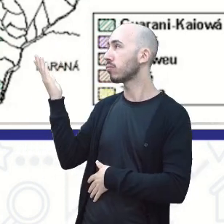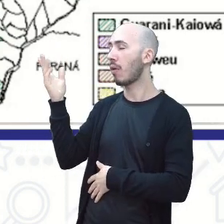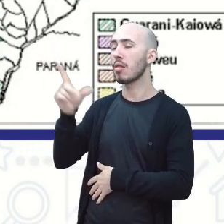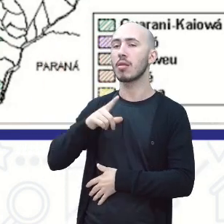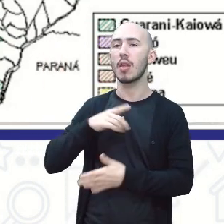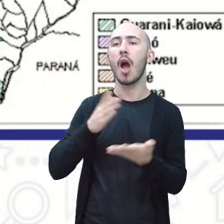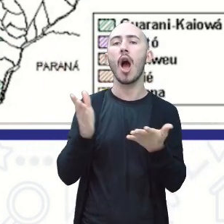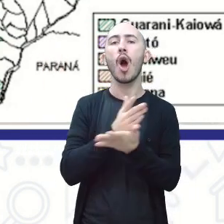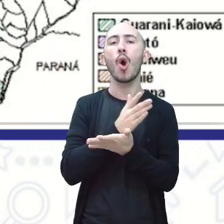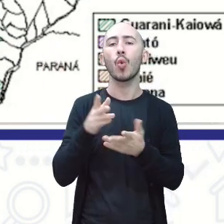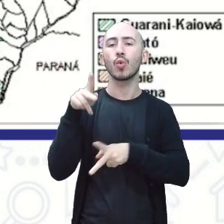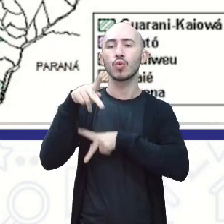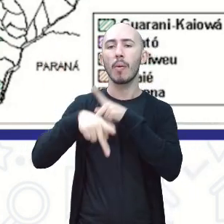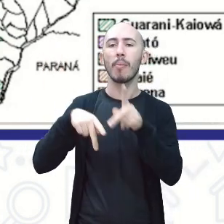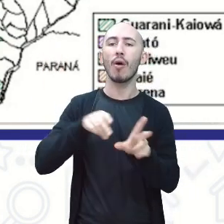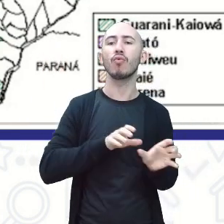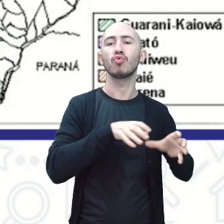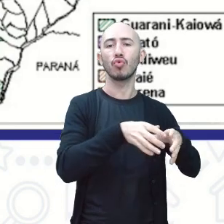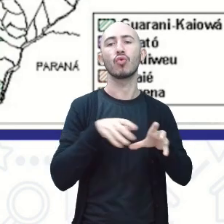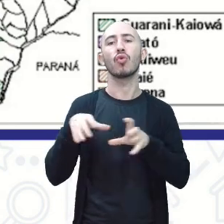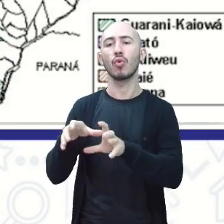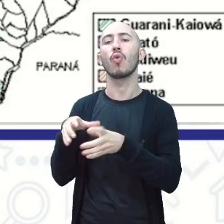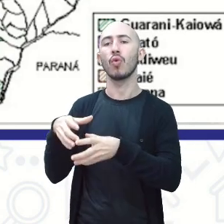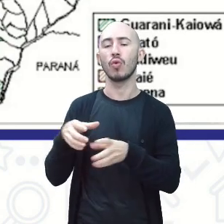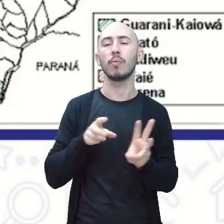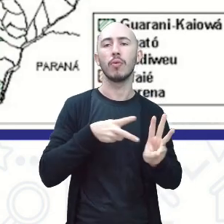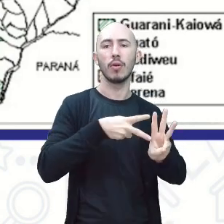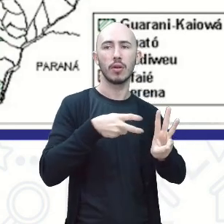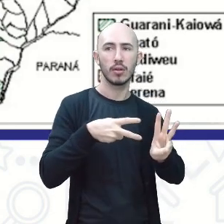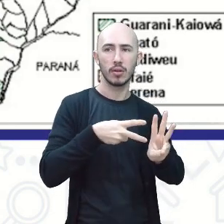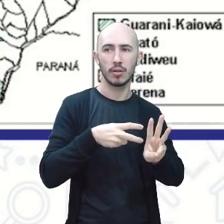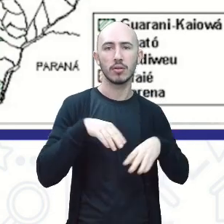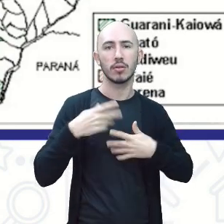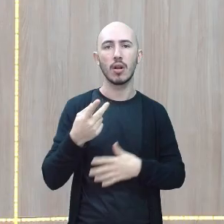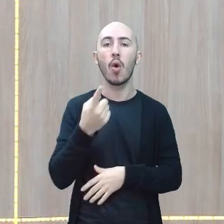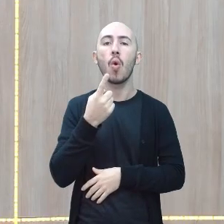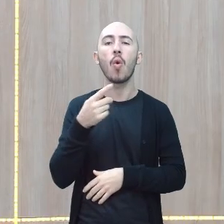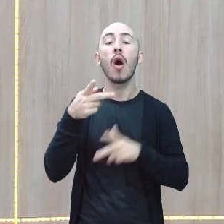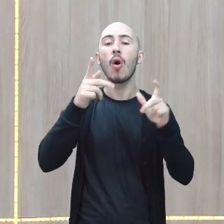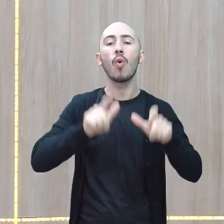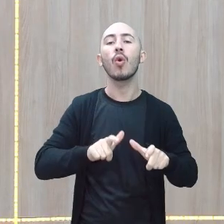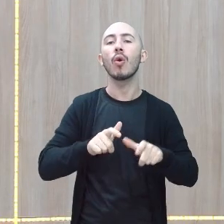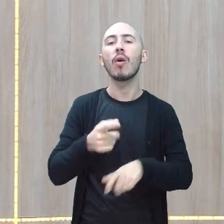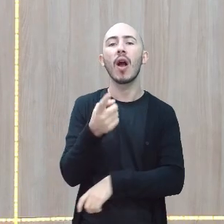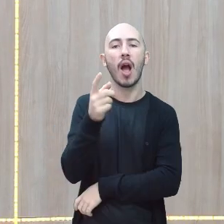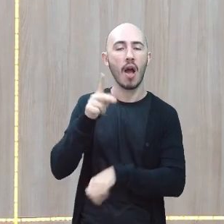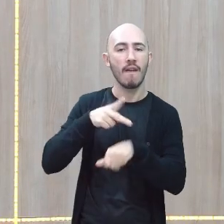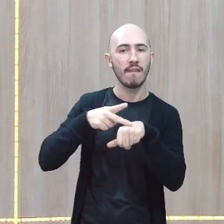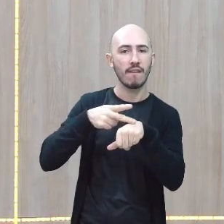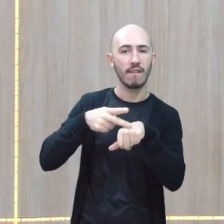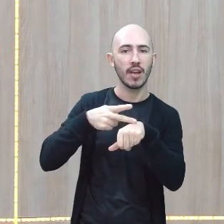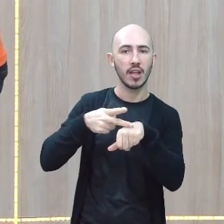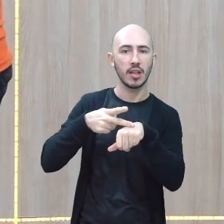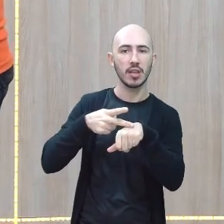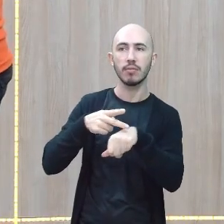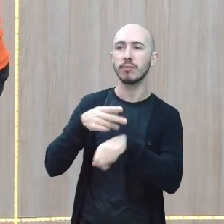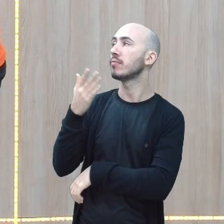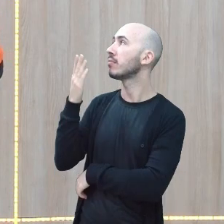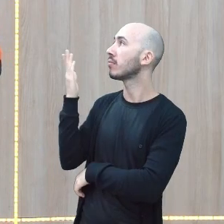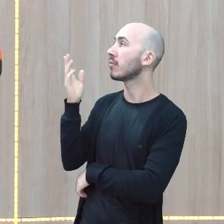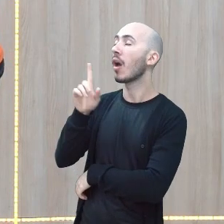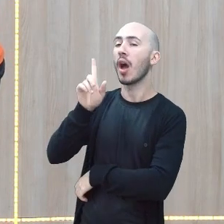né, e essa região aqui, que está em verde, né, rachurada aqui de verde, é